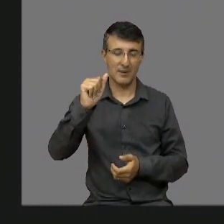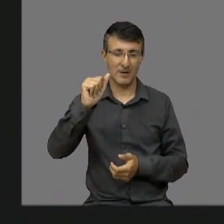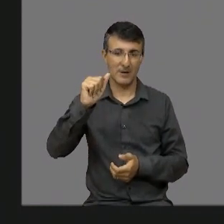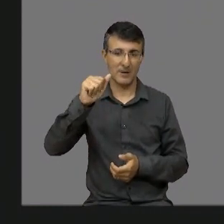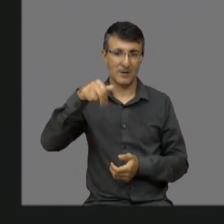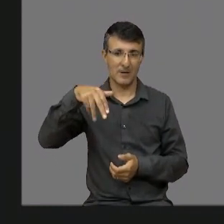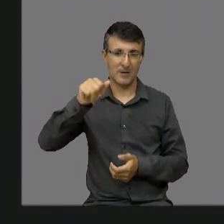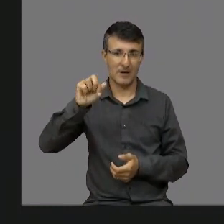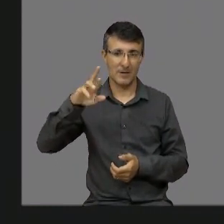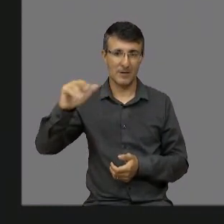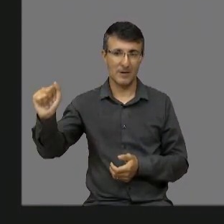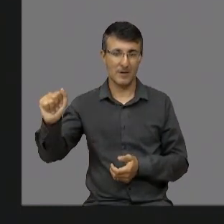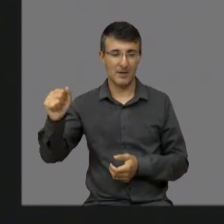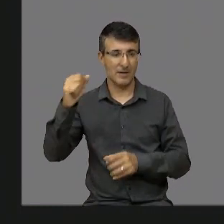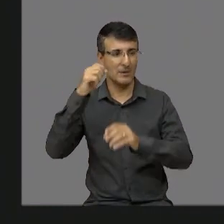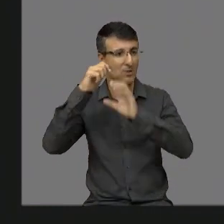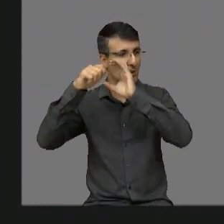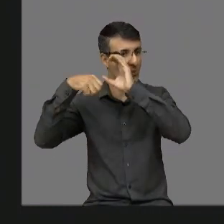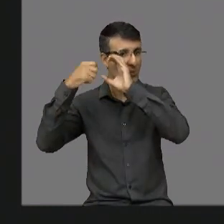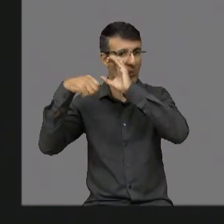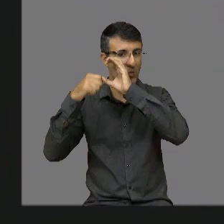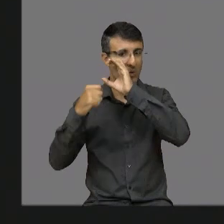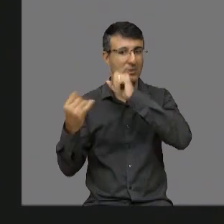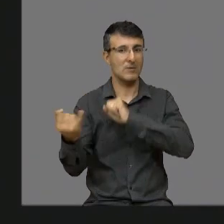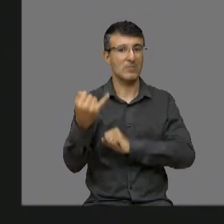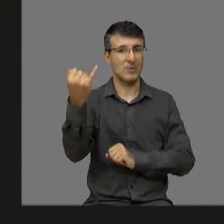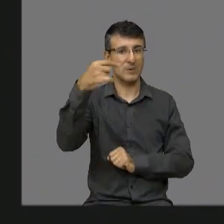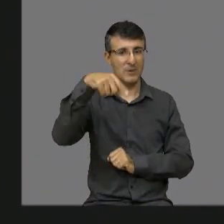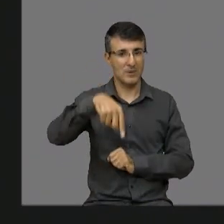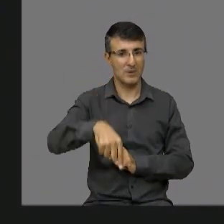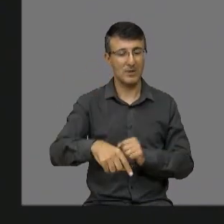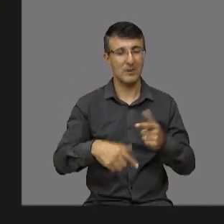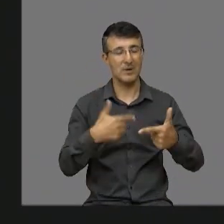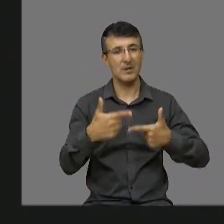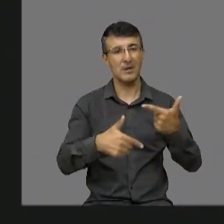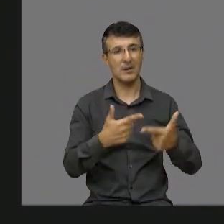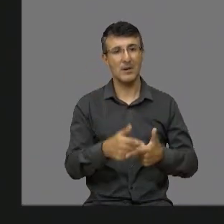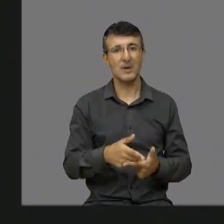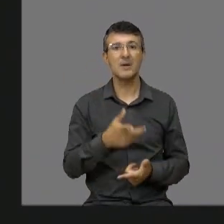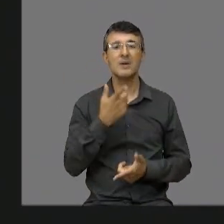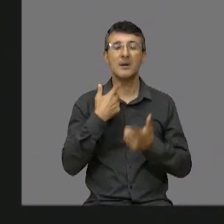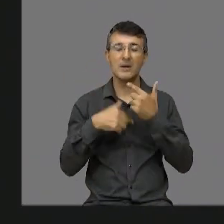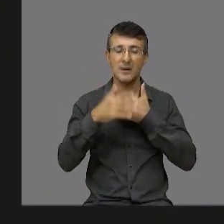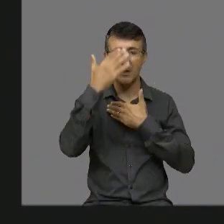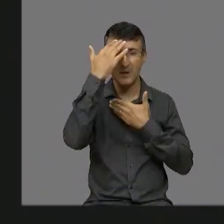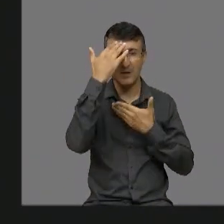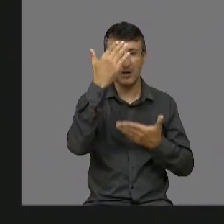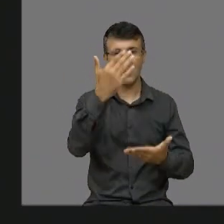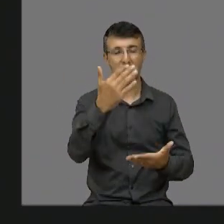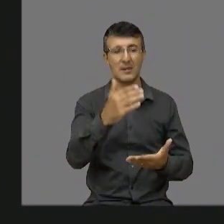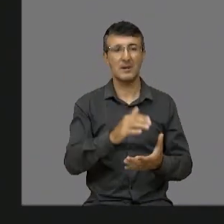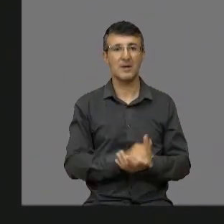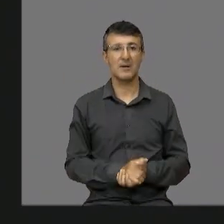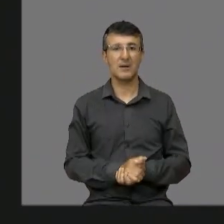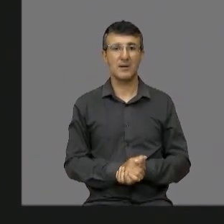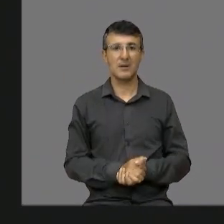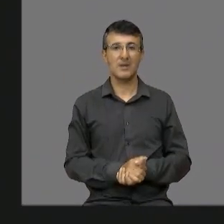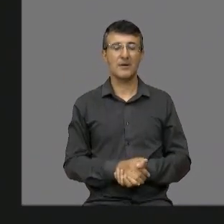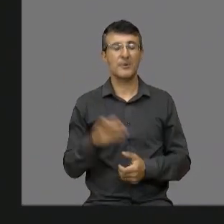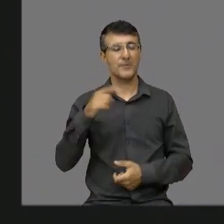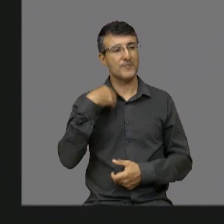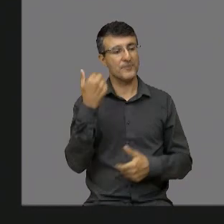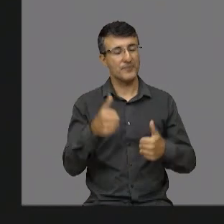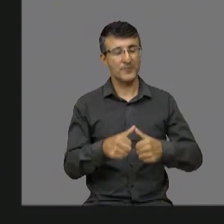ela registrar. É importante esse trabalho. E queria agradecer, colocar que nós estamos